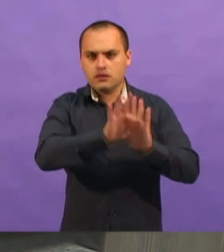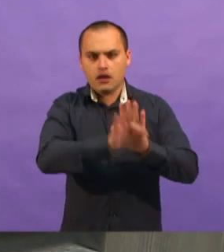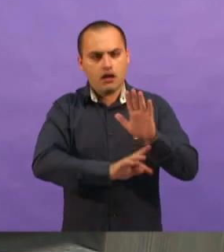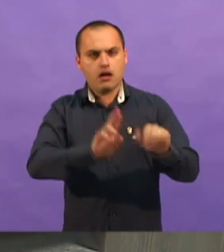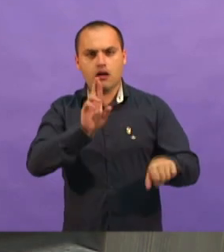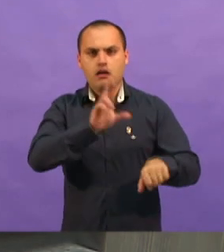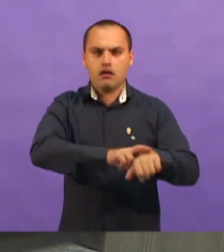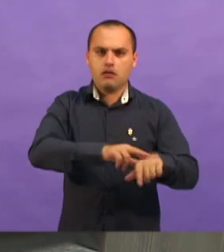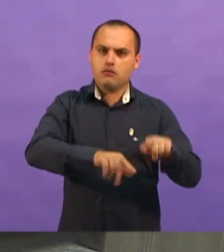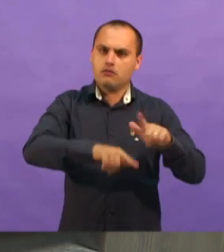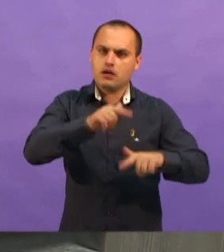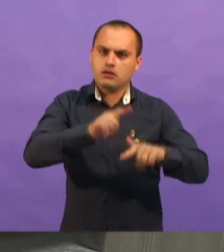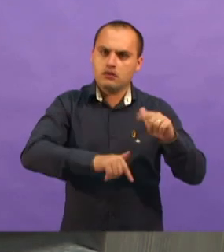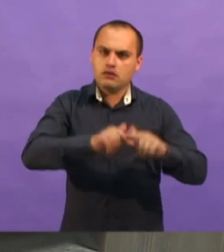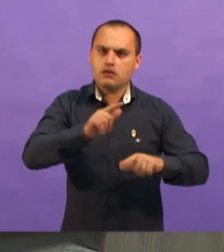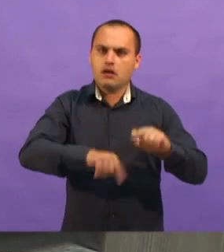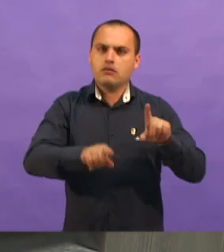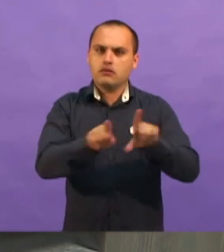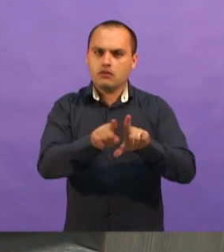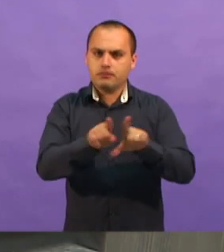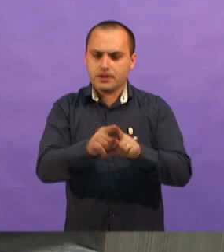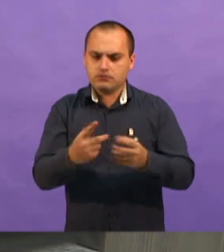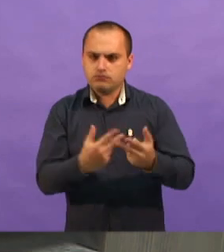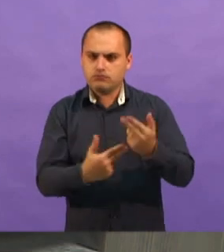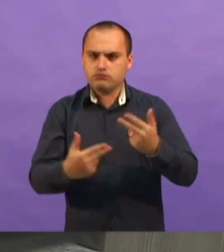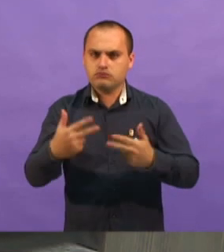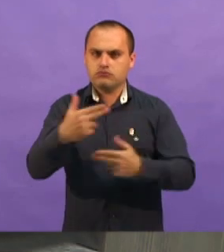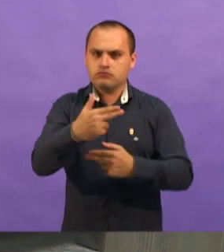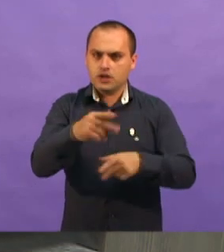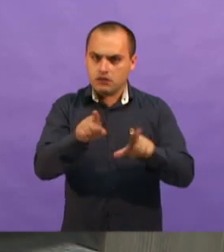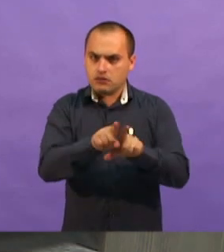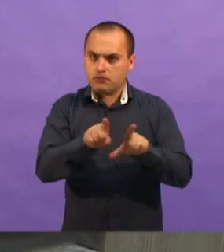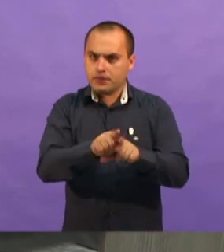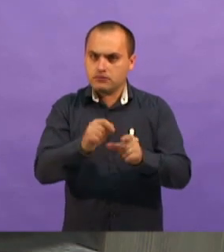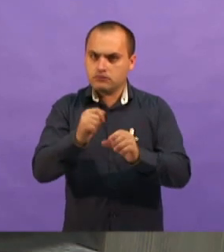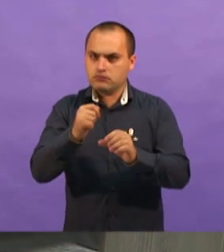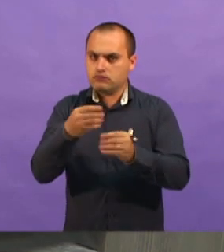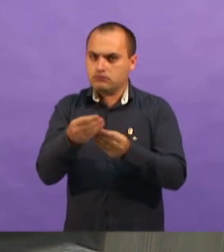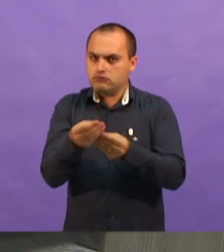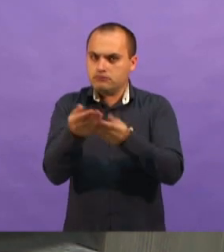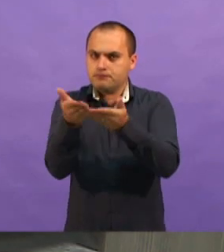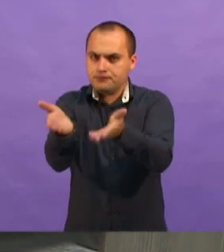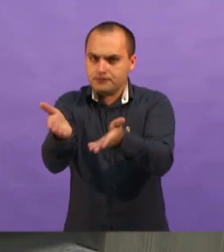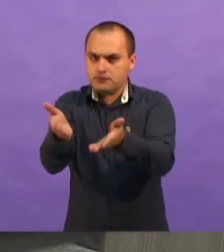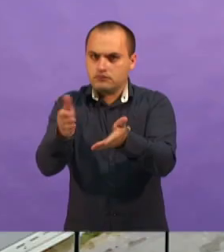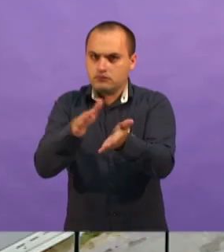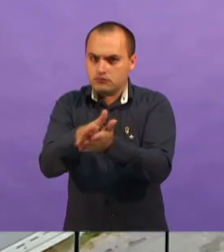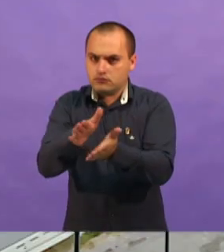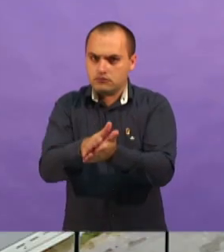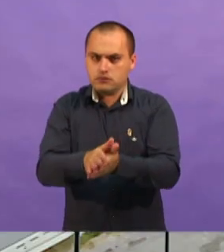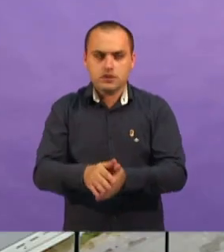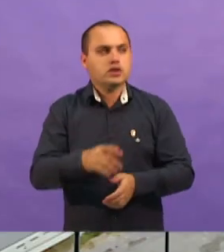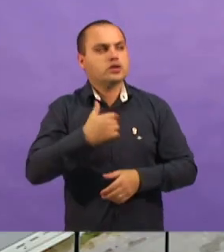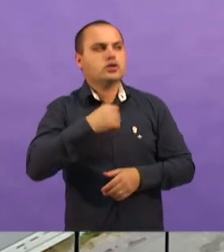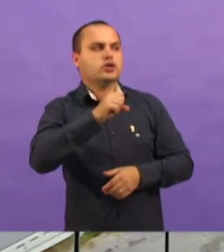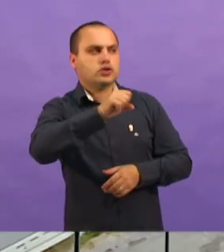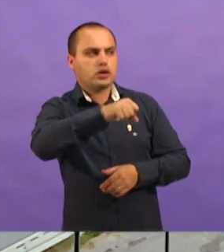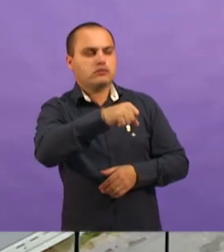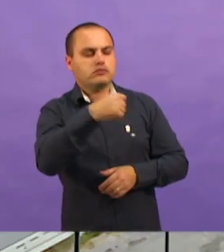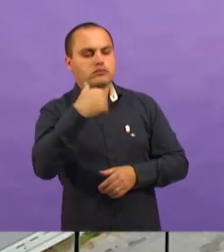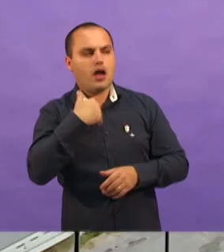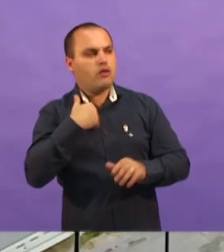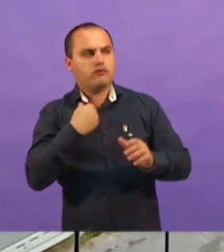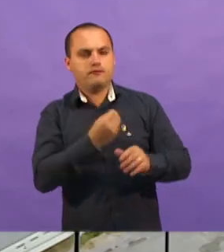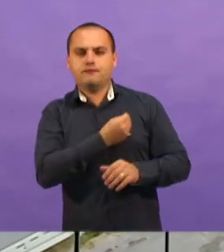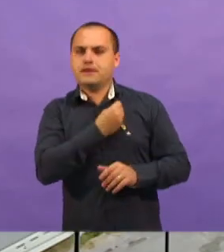a editoração e até o envio para a gráfica. Você está em todos esses processos, é isso? Todo o processo do anuário, né? É